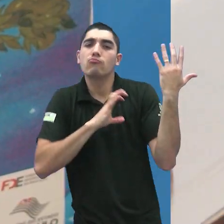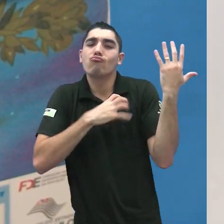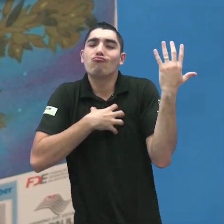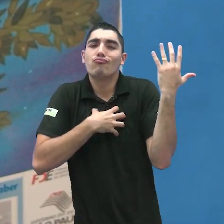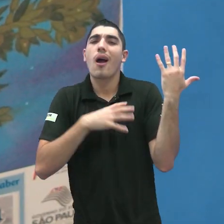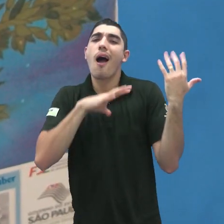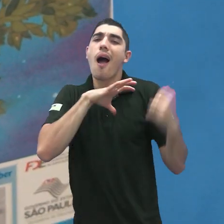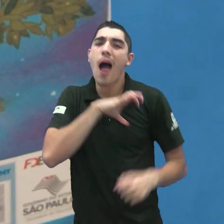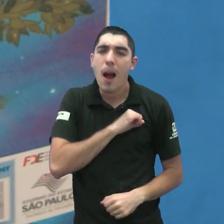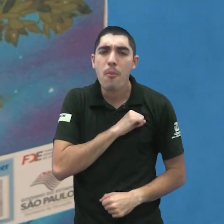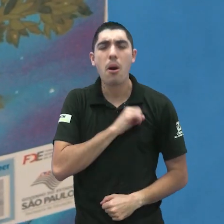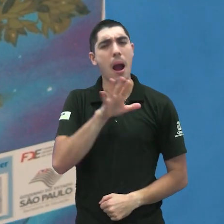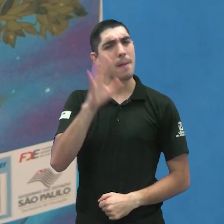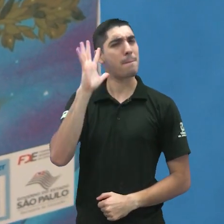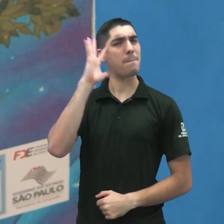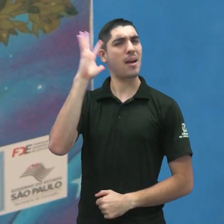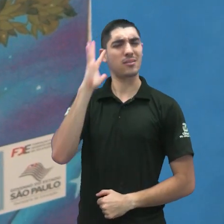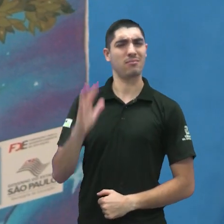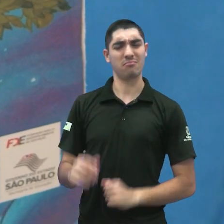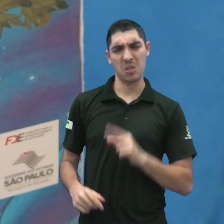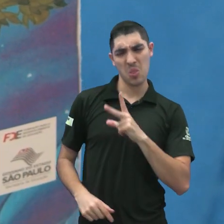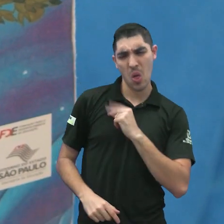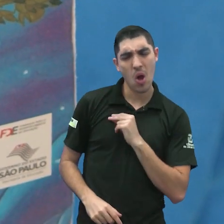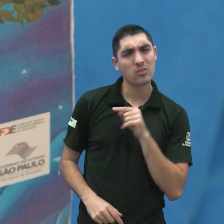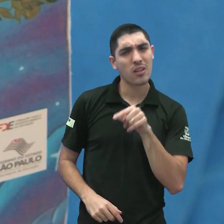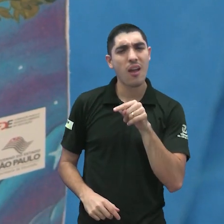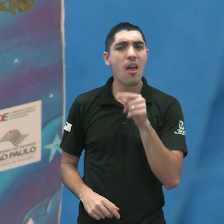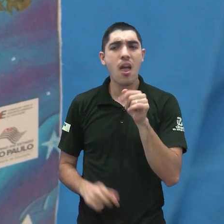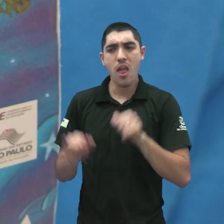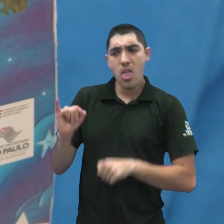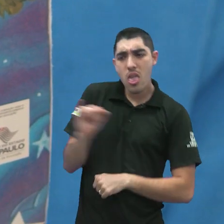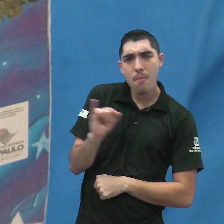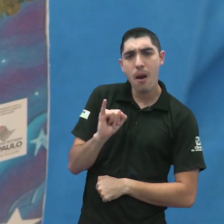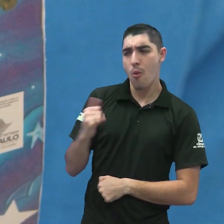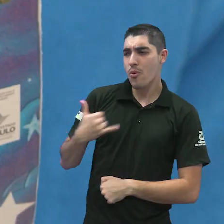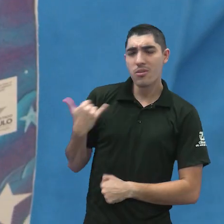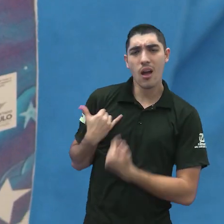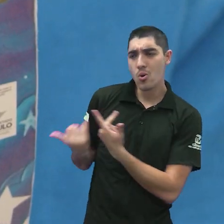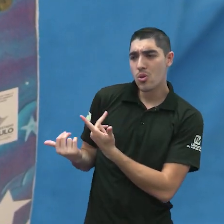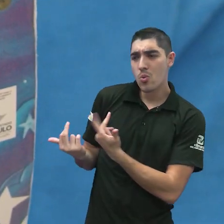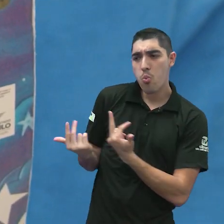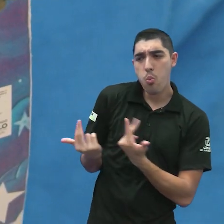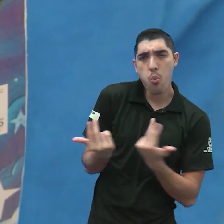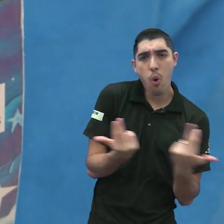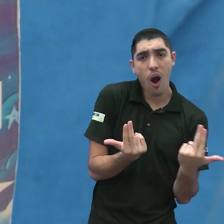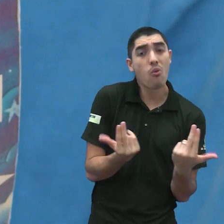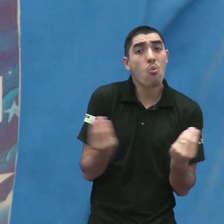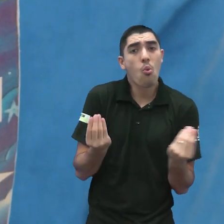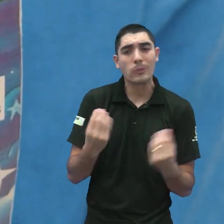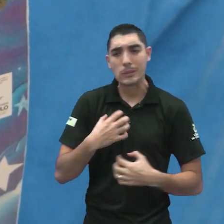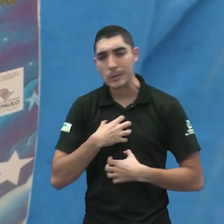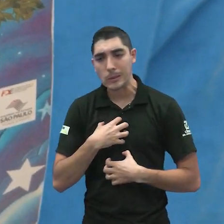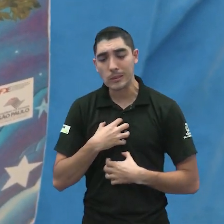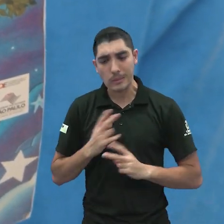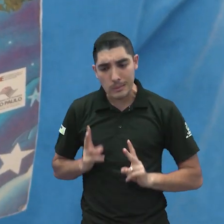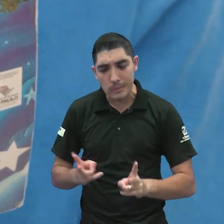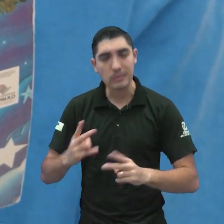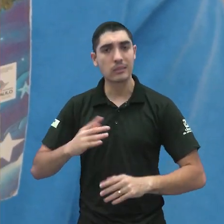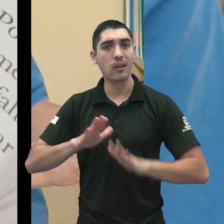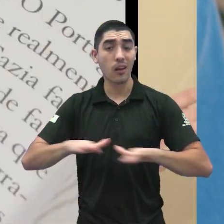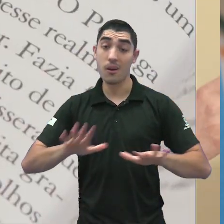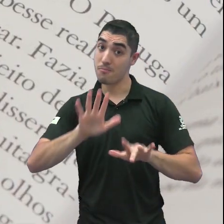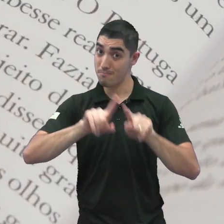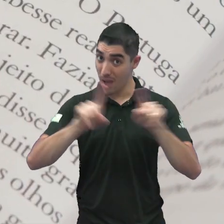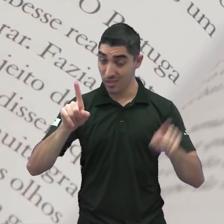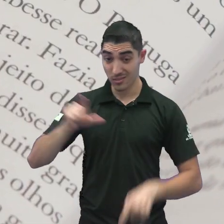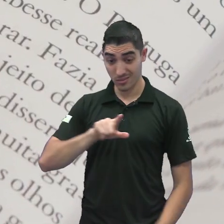até pensar que é apenas a forma que uma criança sem irmãos de idade próxima faria para continuar a ser criança. Mas esse não é o caso de